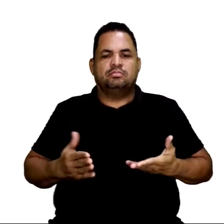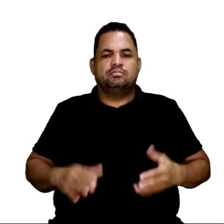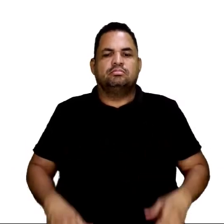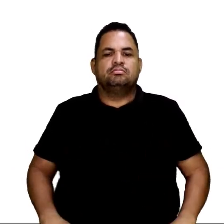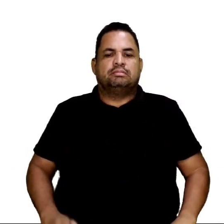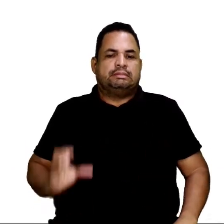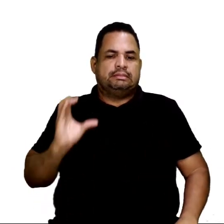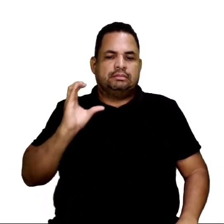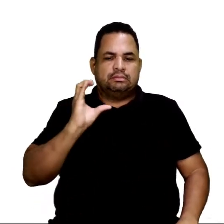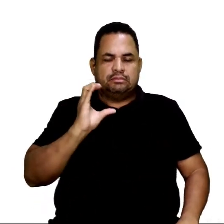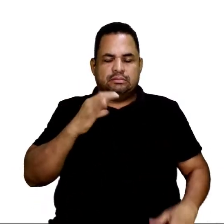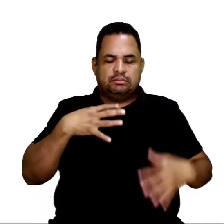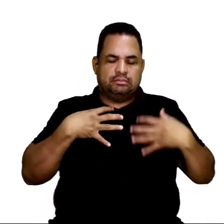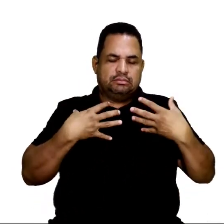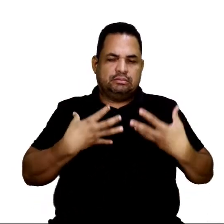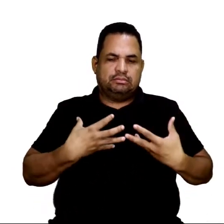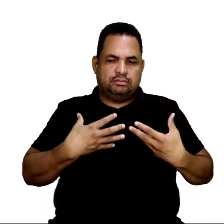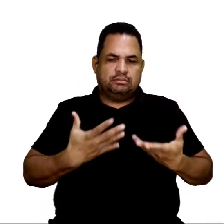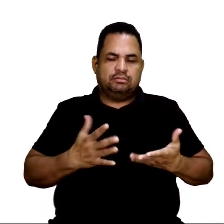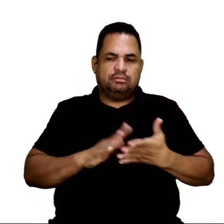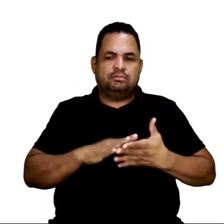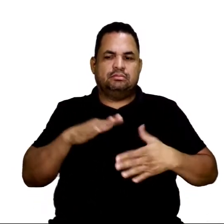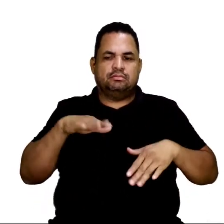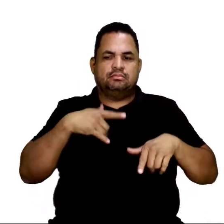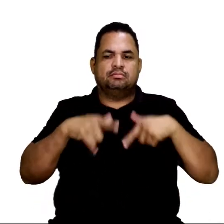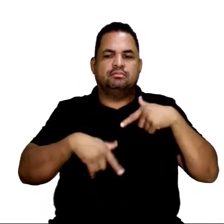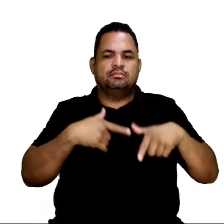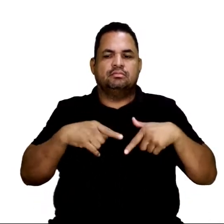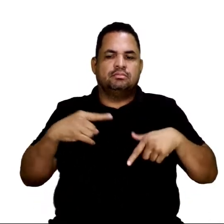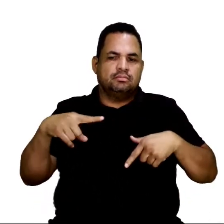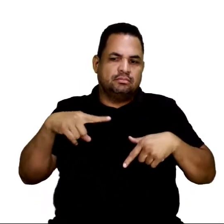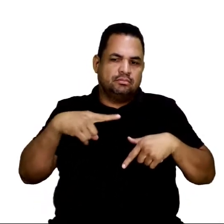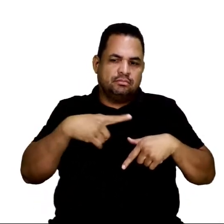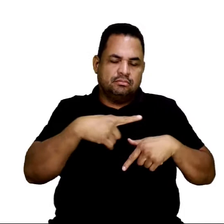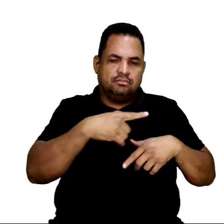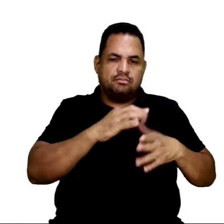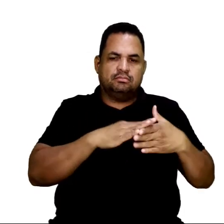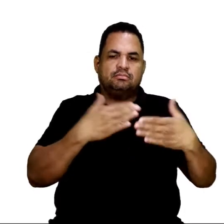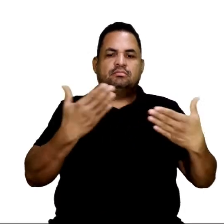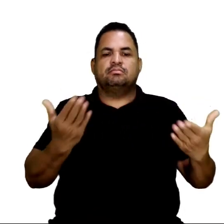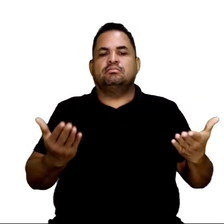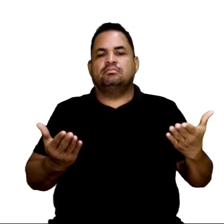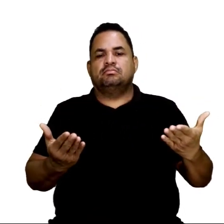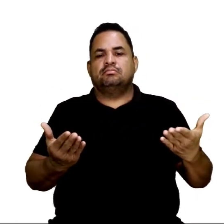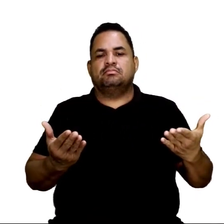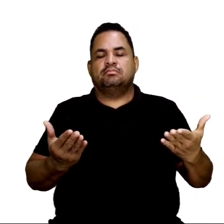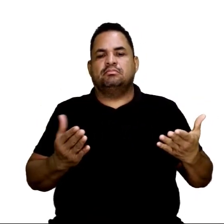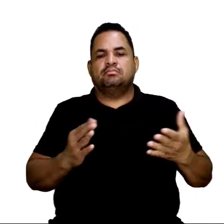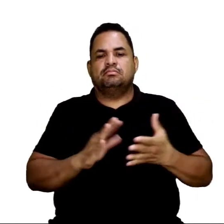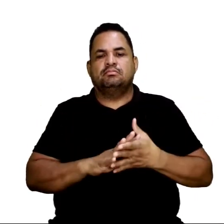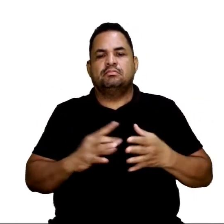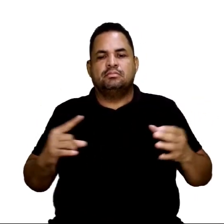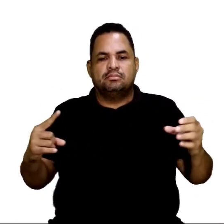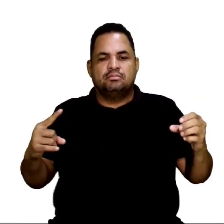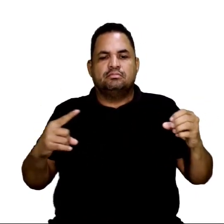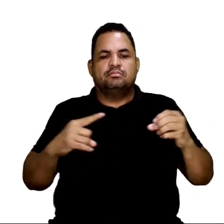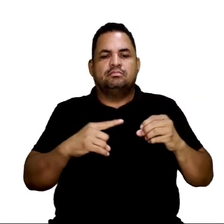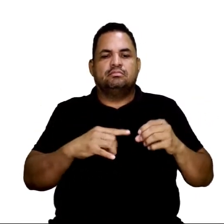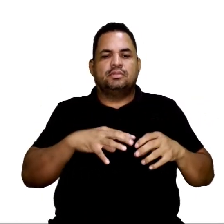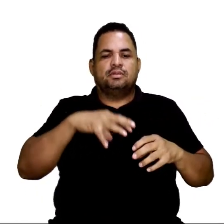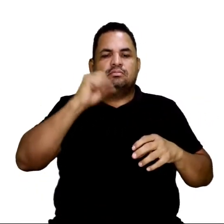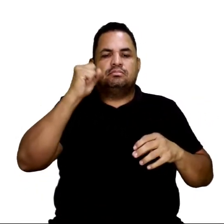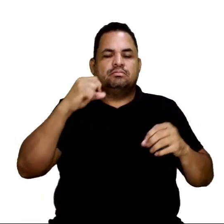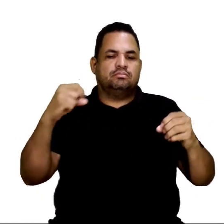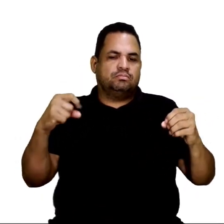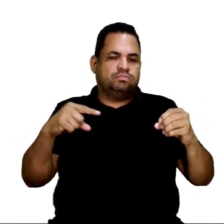cansativo? Nossa, esse bichinho trabalhou muito, né? Correu demais. Só que chega um momento que ele recebe o prêmio, que é